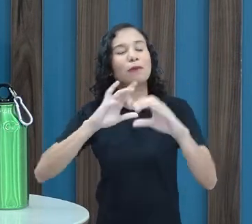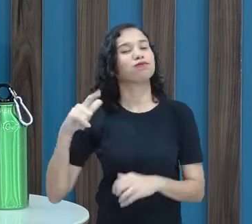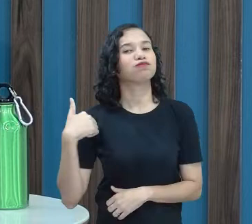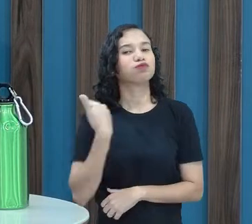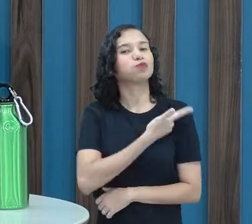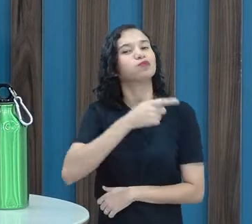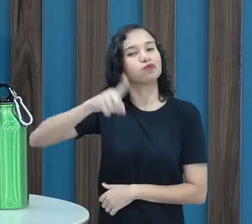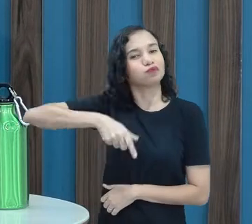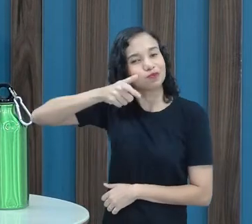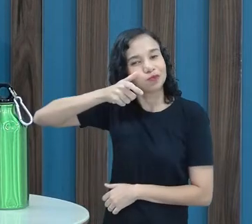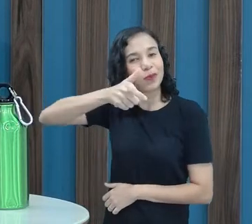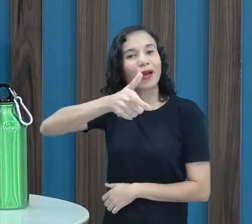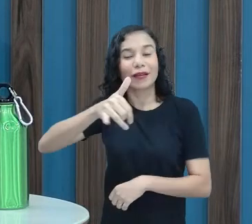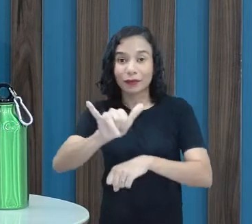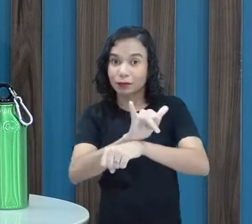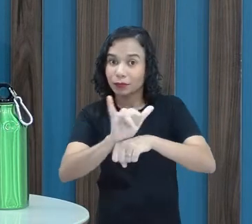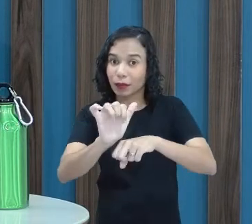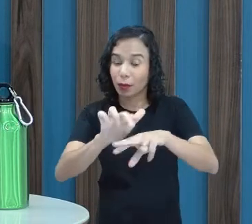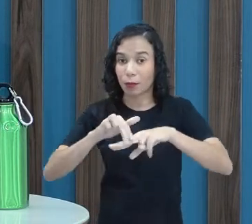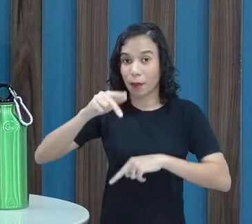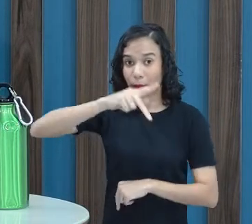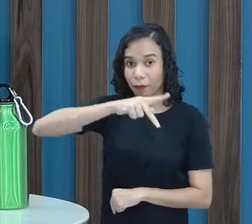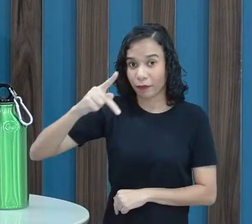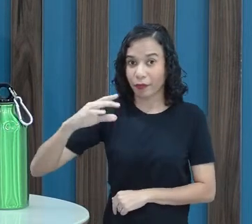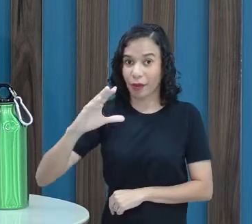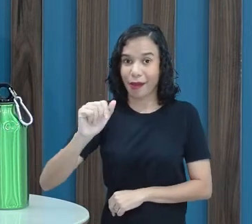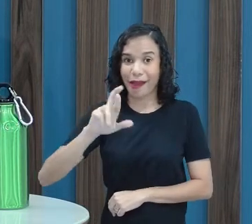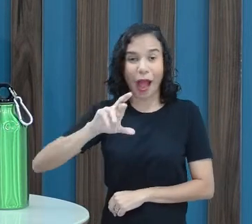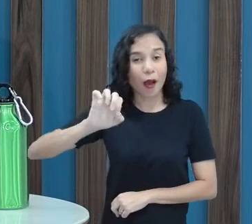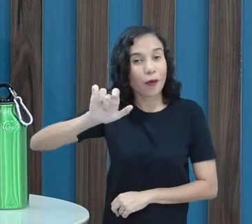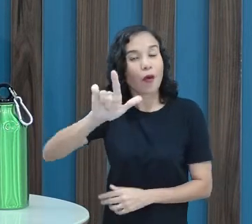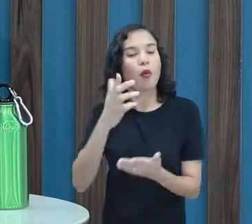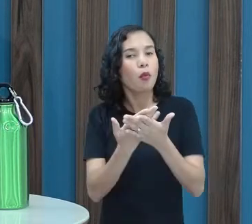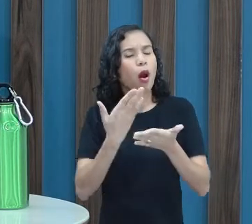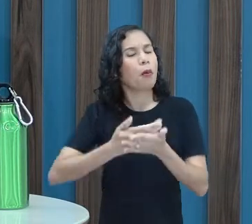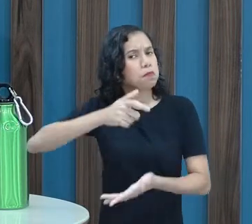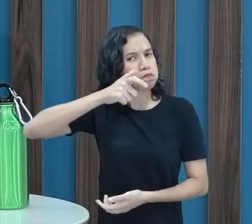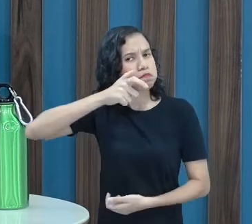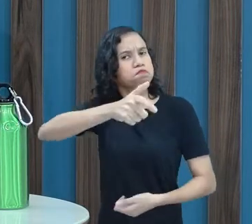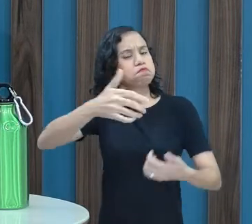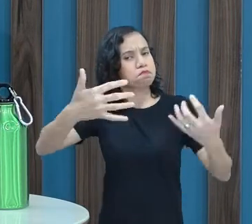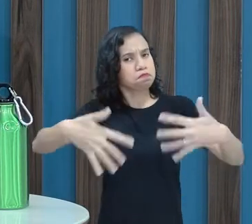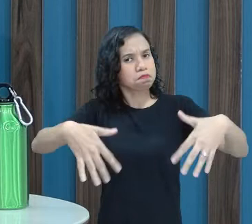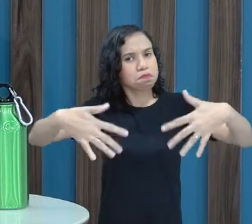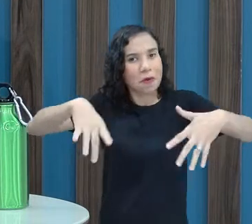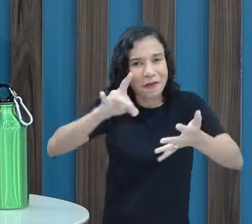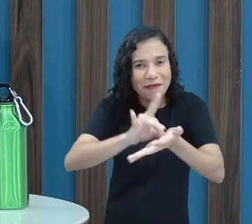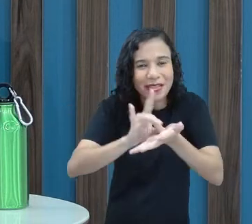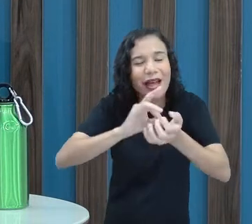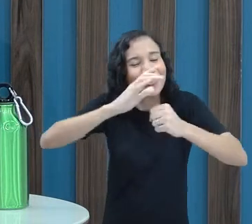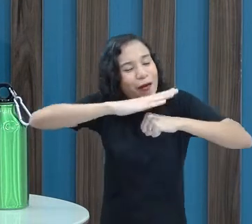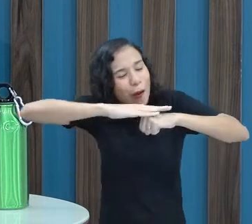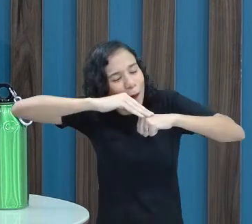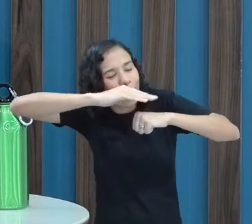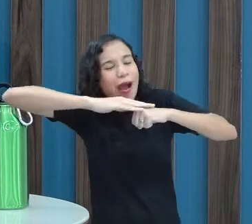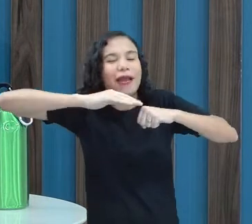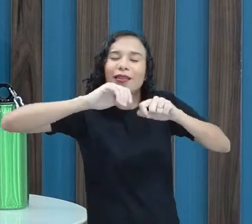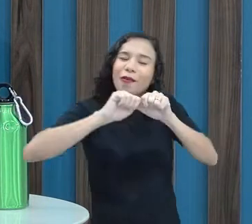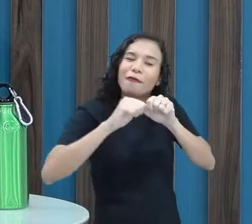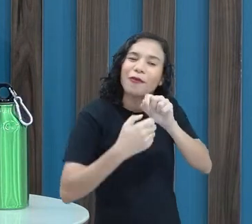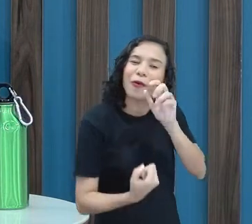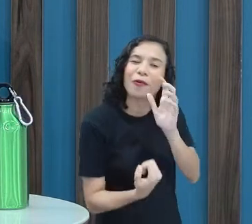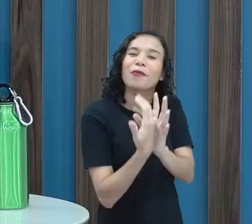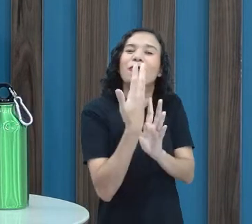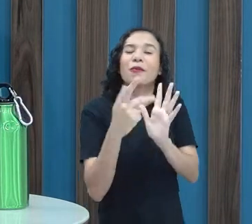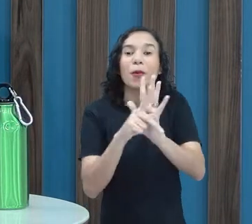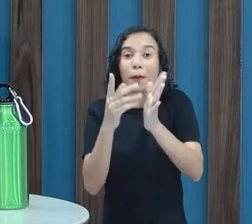muito interessante, porque a professora Carol fez uma aula aí super interessante e com todo o carinho do mundo para vocês. E